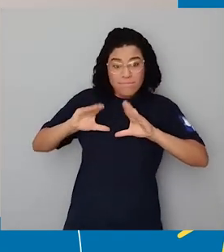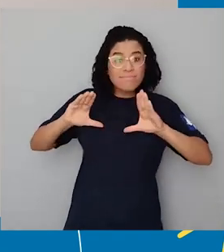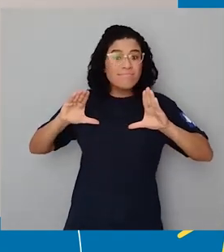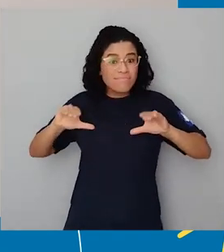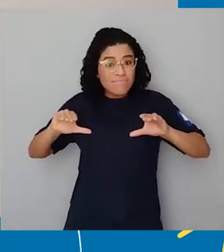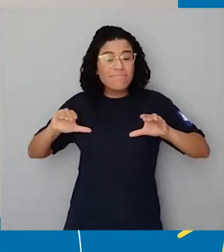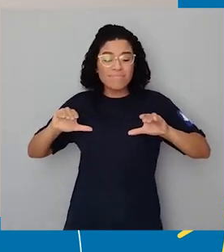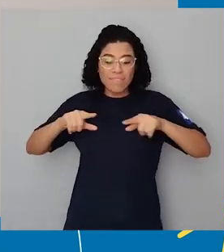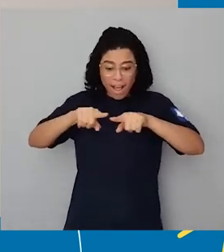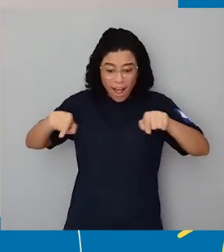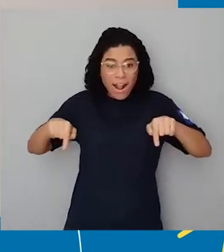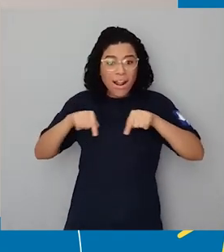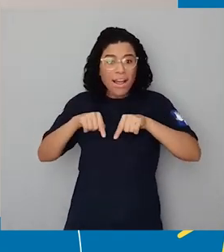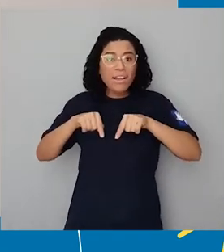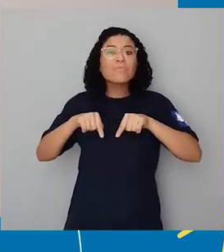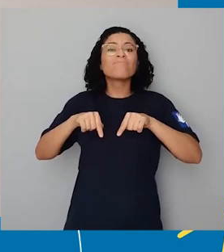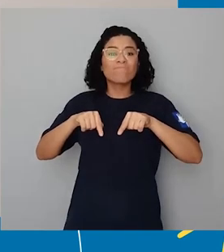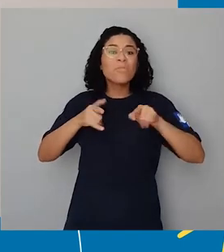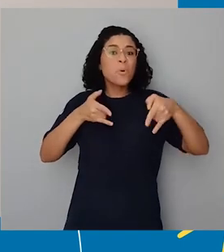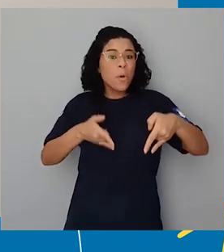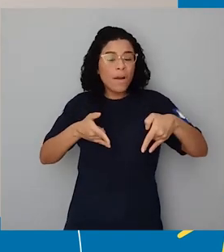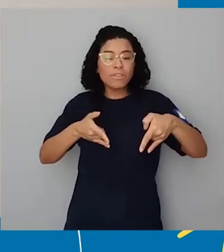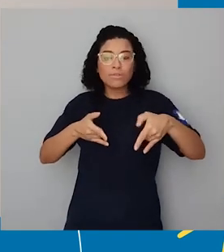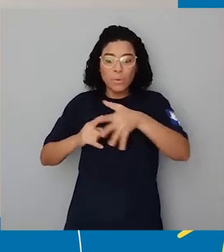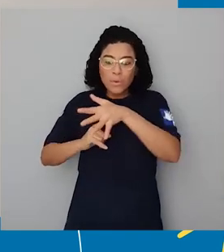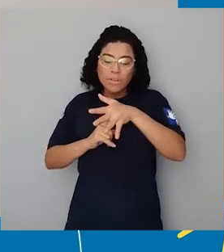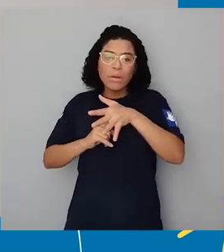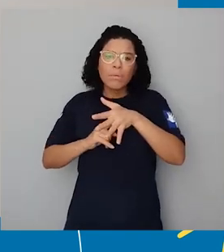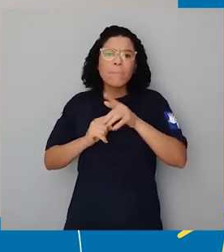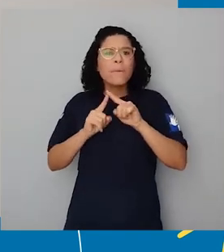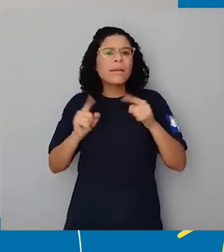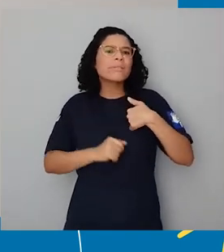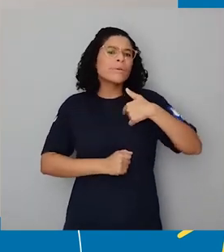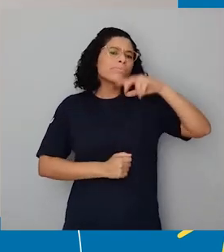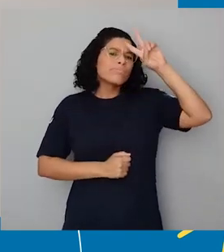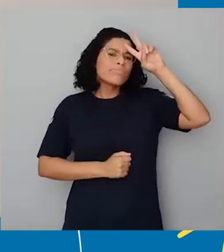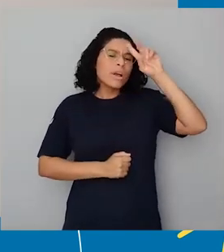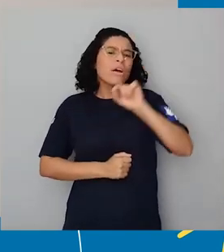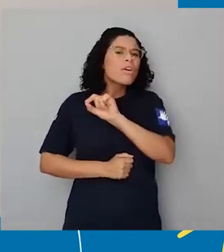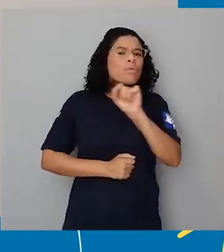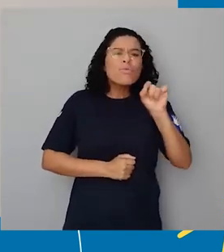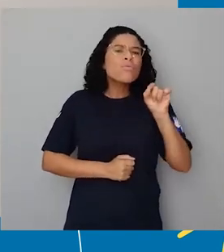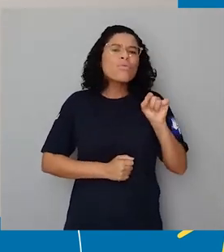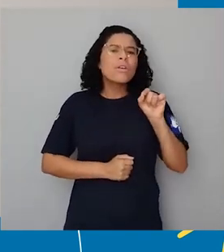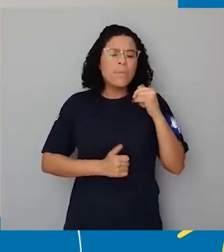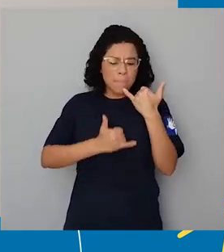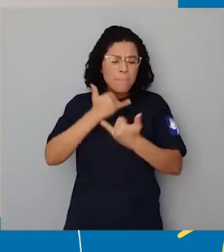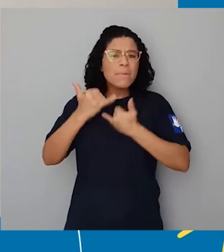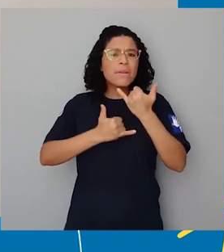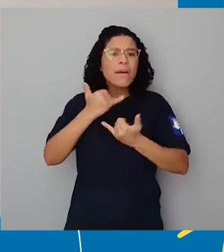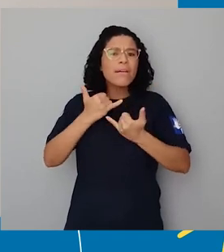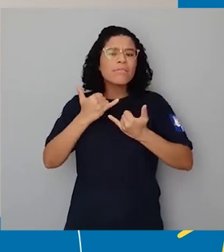pandemia, onde vocês costumavam brincar? Mas do que vocês